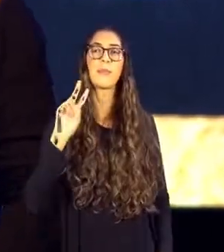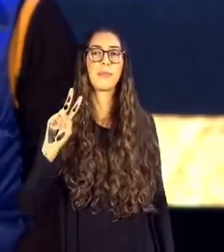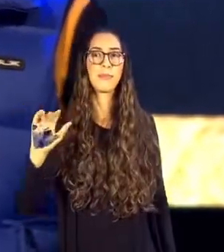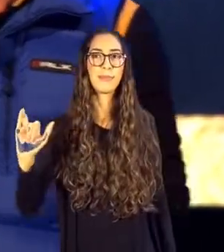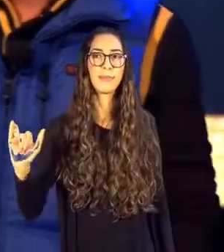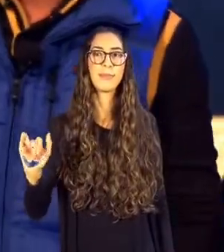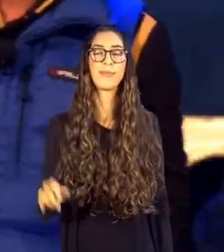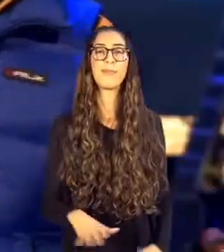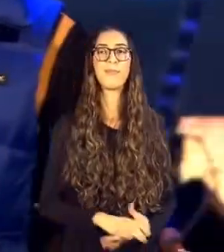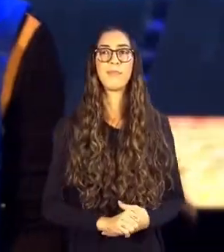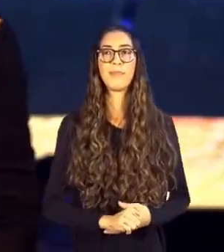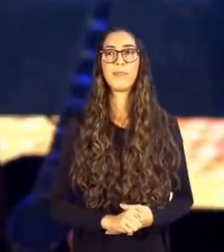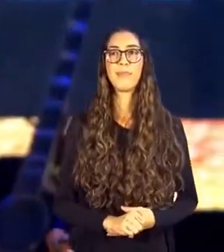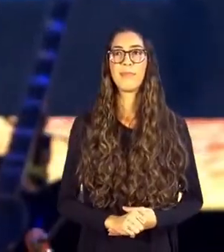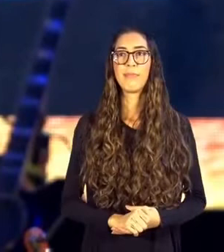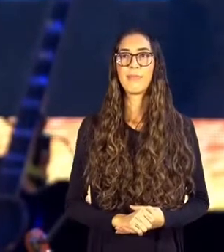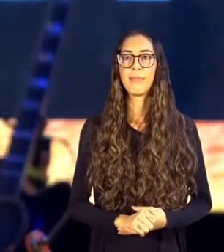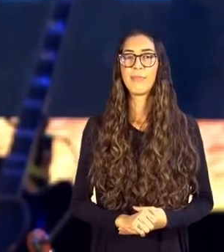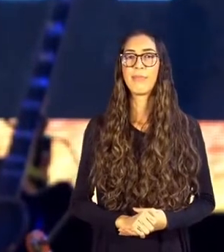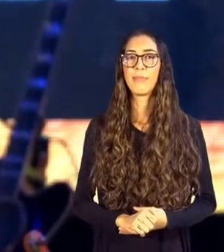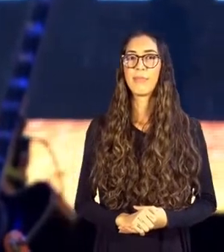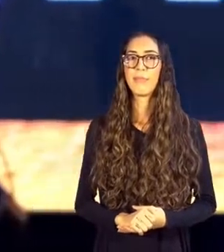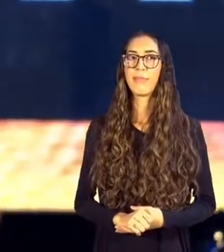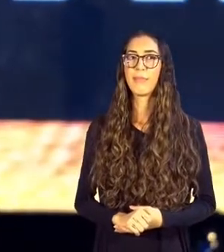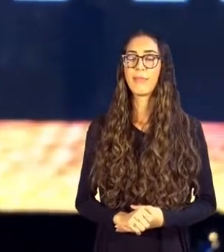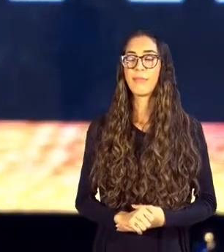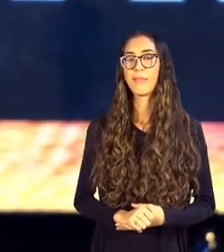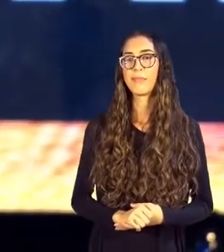Eu tinha algumas fortalezas, por exemplo, eu achava que